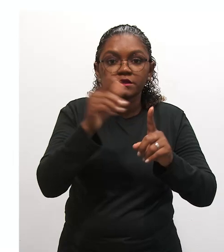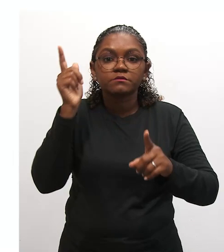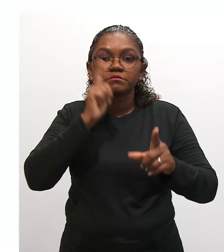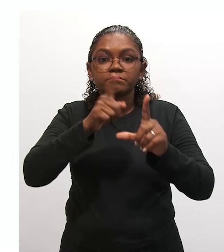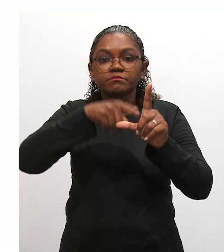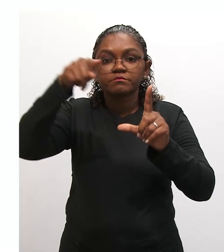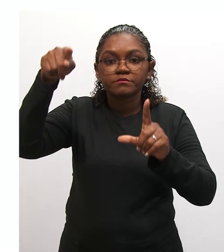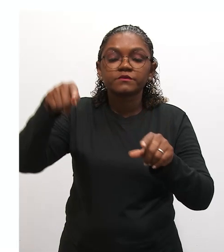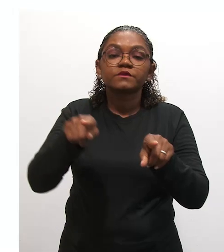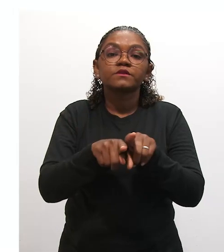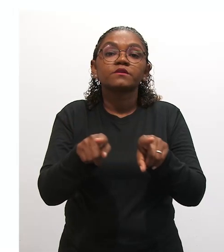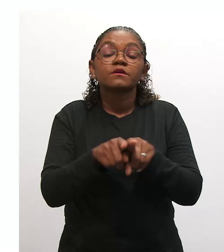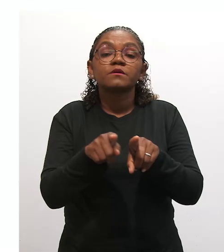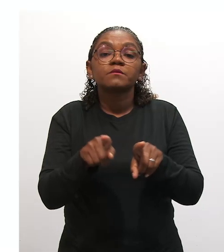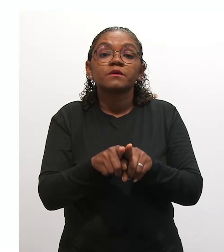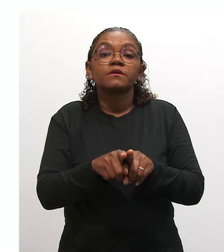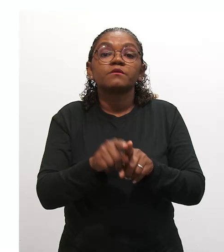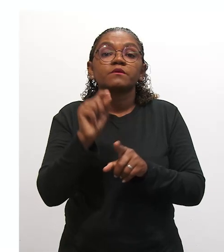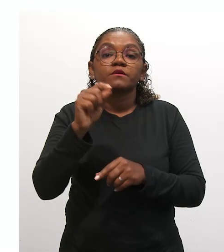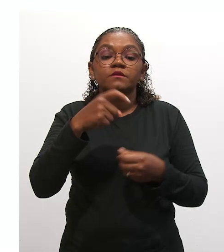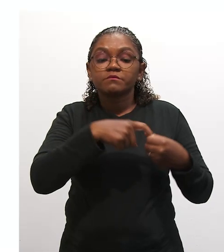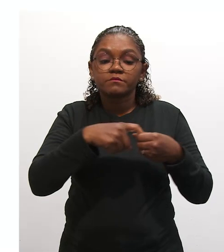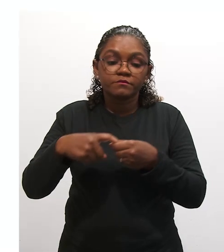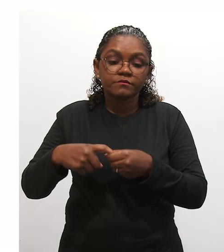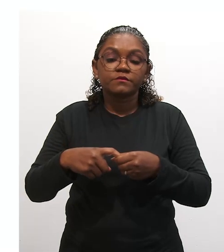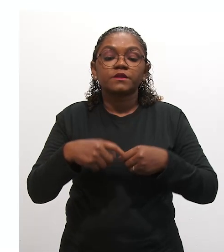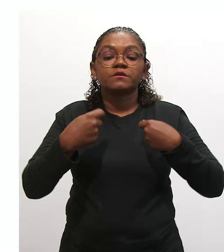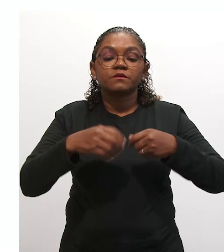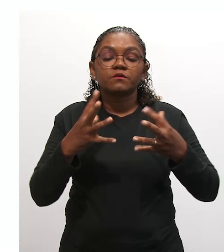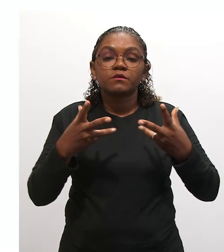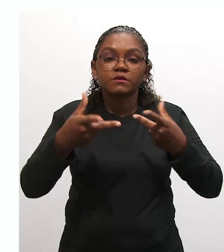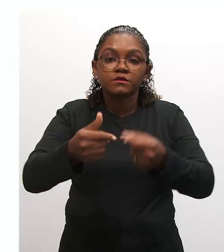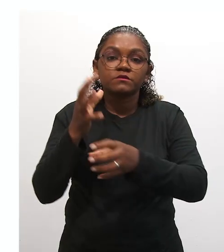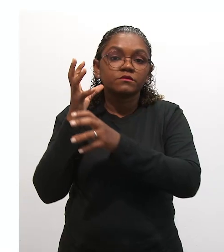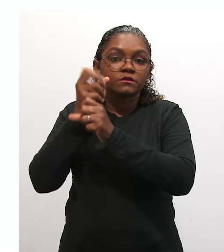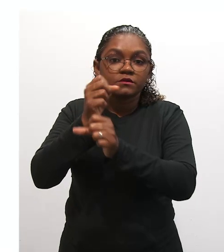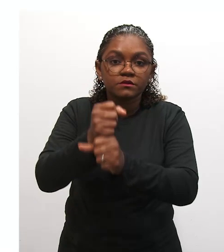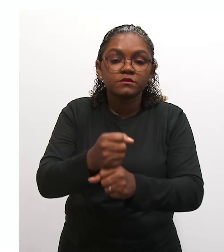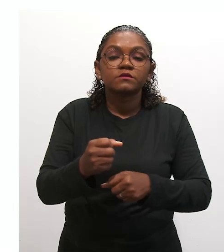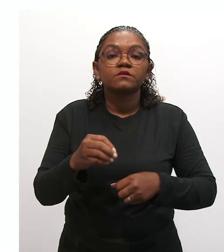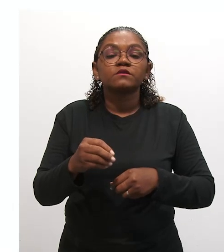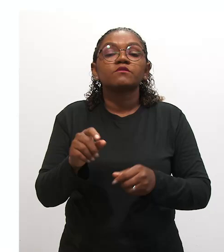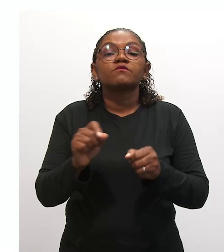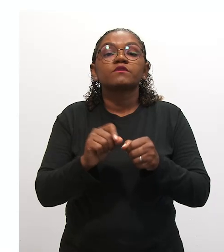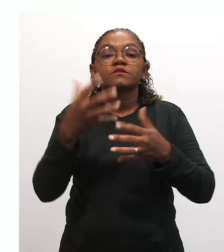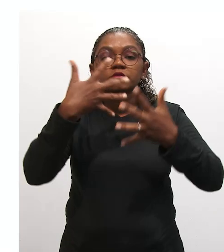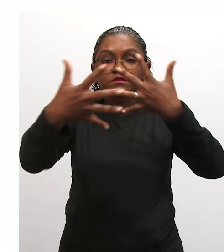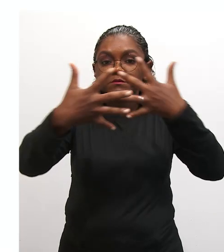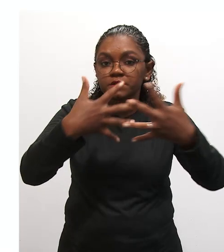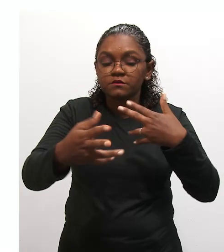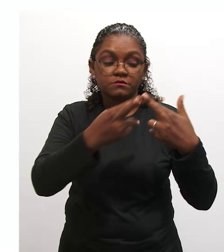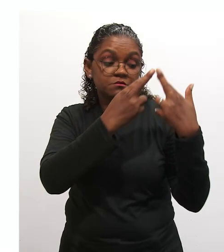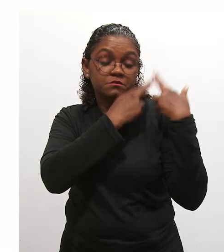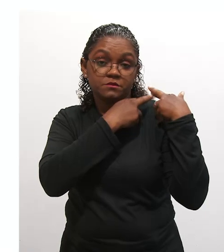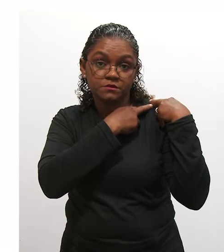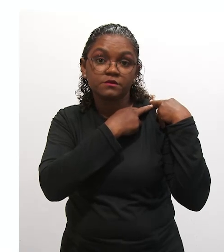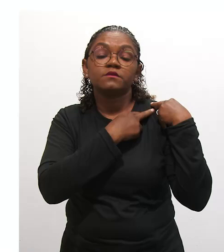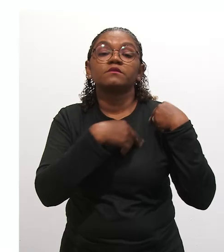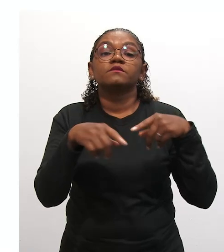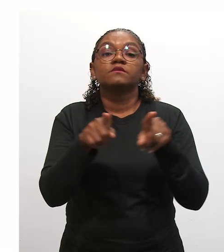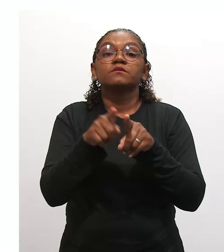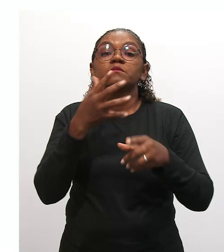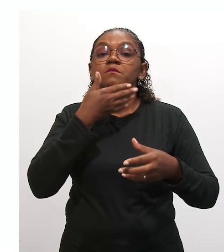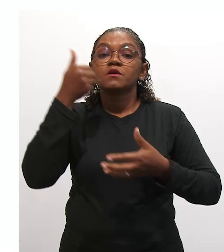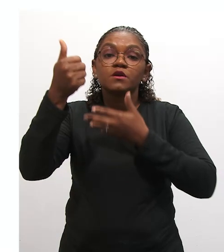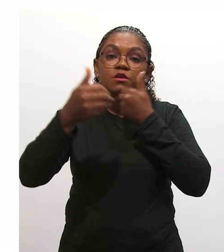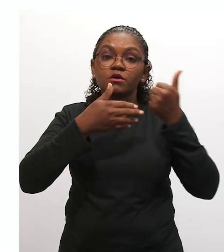ações. Avaliações devem integrar dados quantitativos, qualitativos, promovendo transparência, responsabilidade